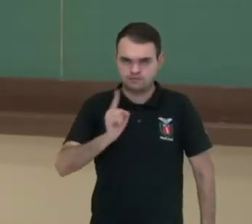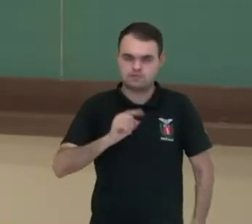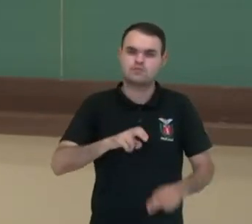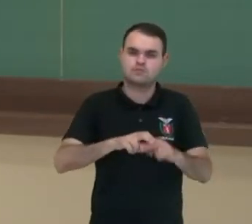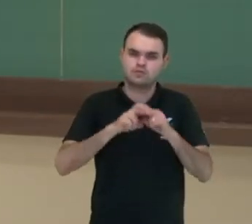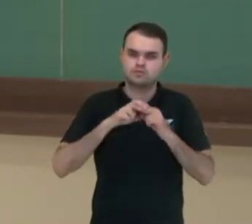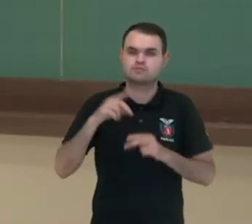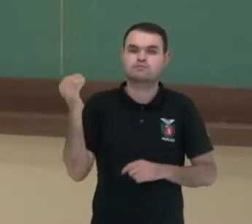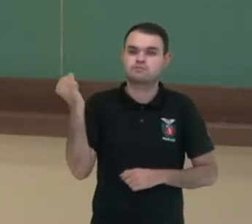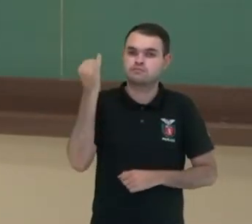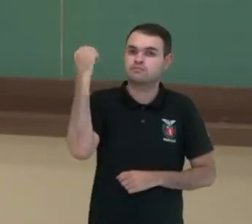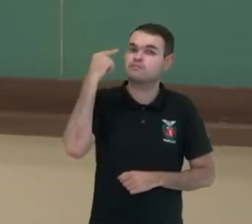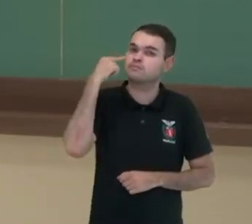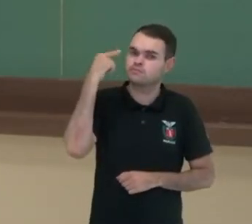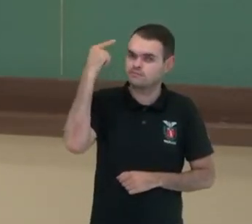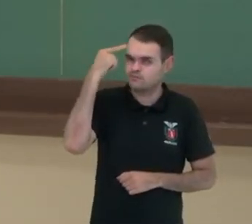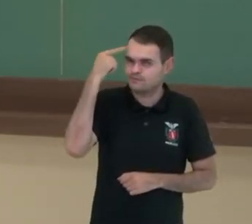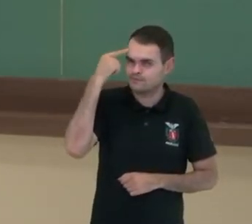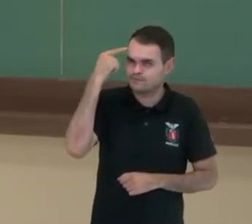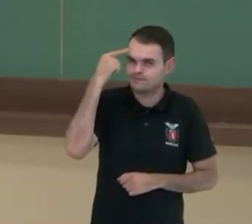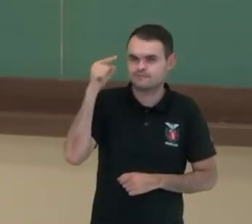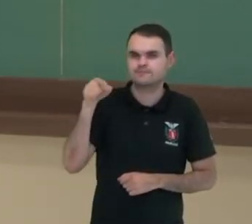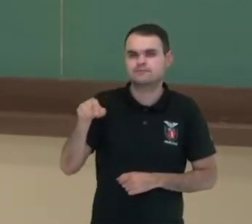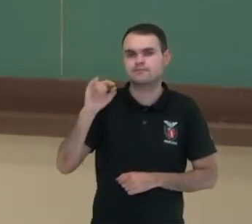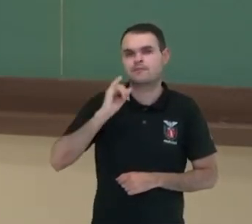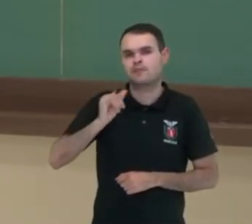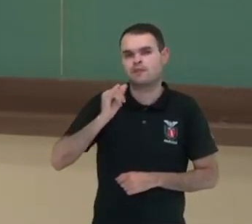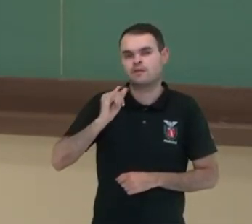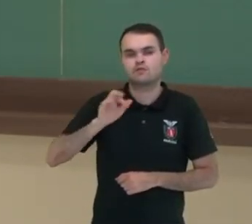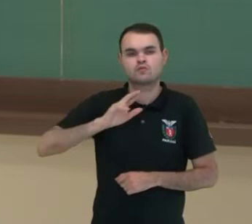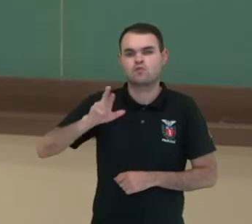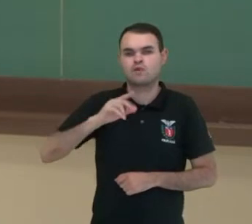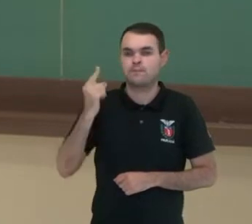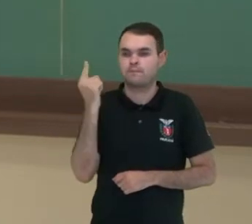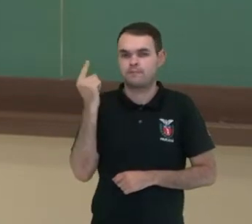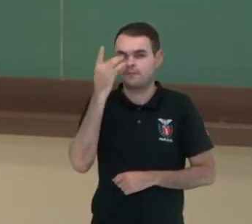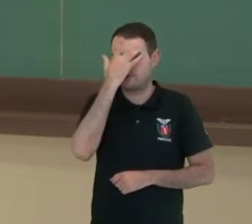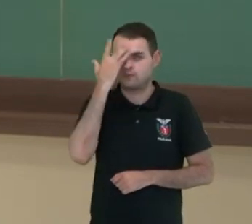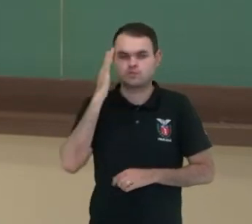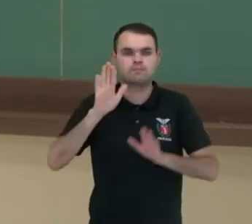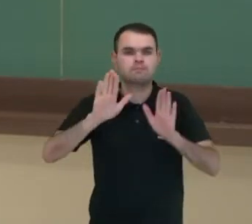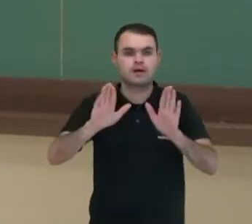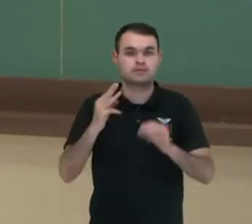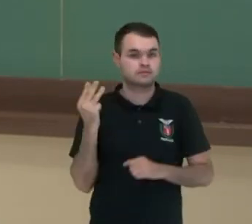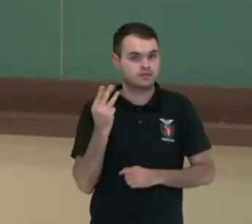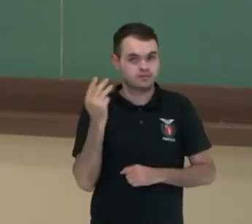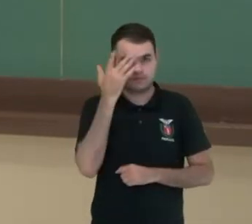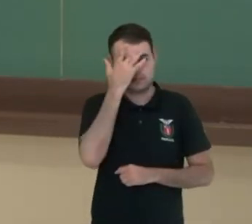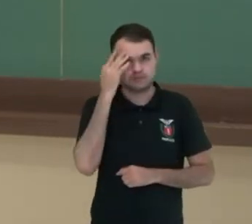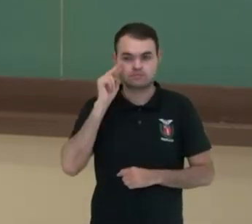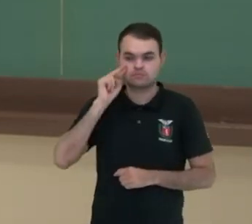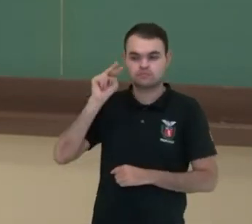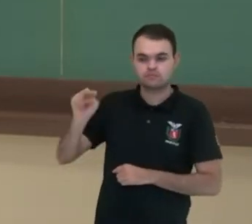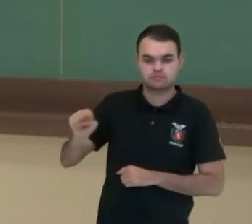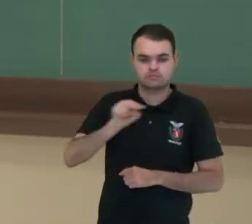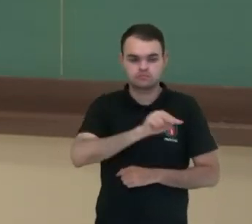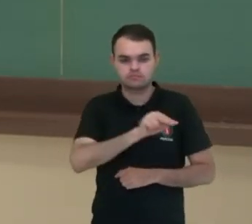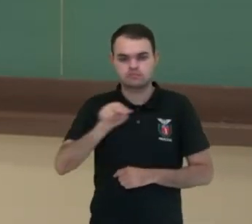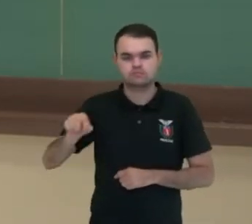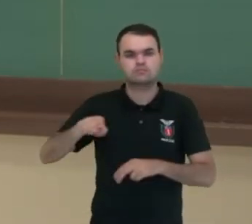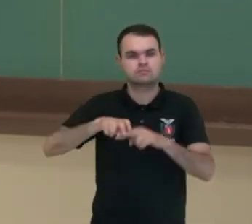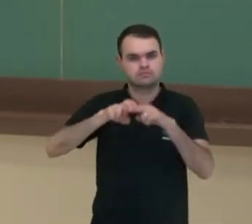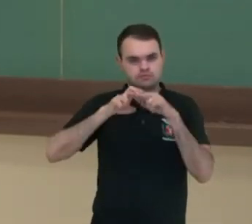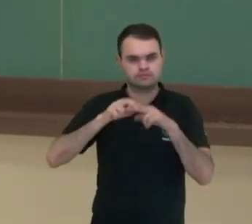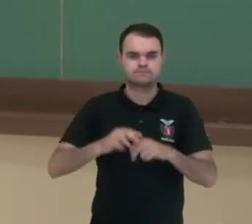importante observar, né, que esse narrador, então, ele não é em primeira pessoa, mas é em terceira pessoa justamente